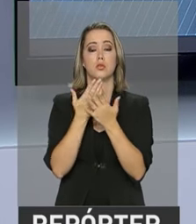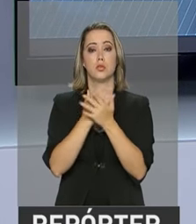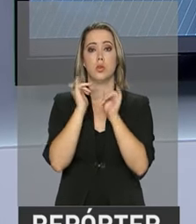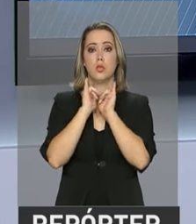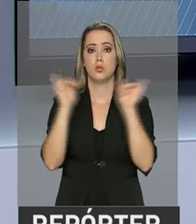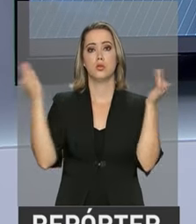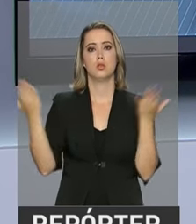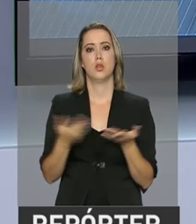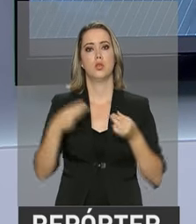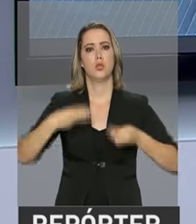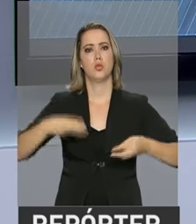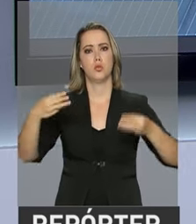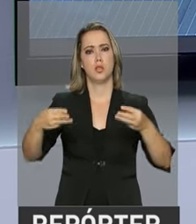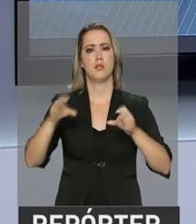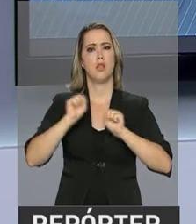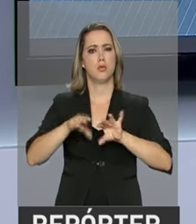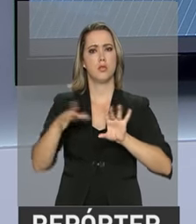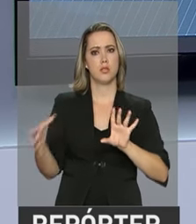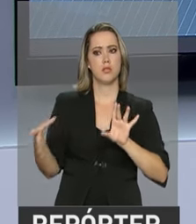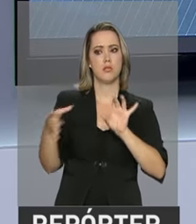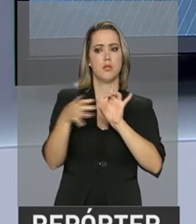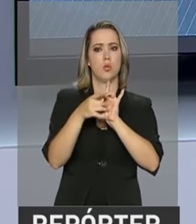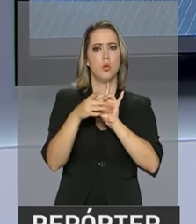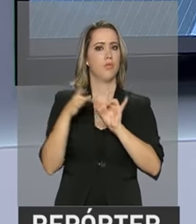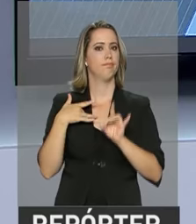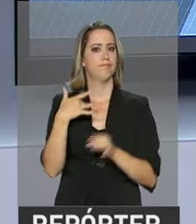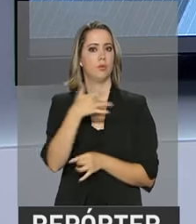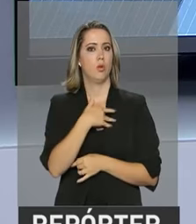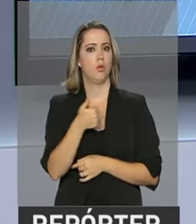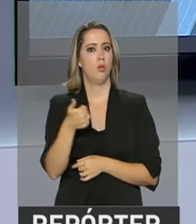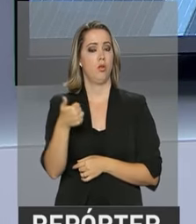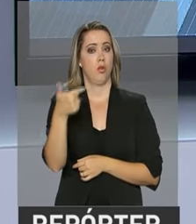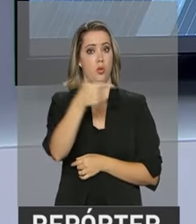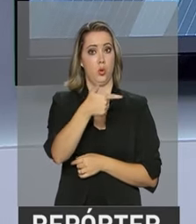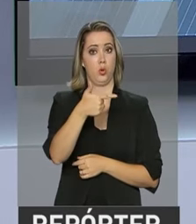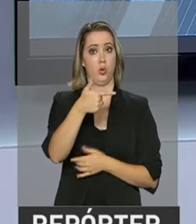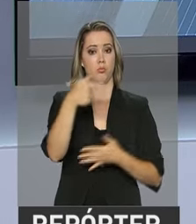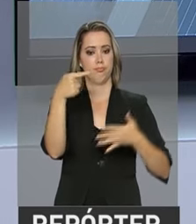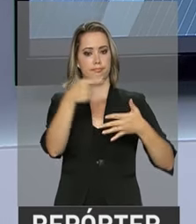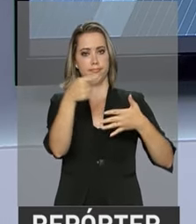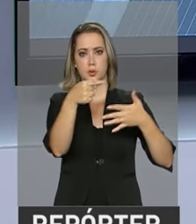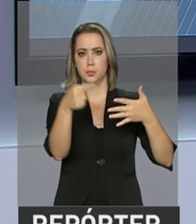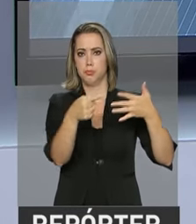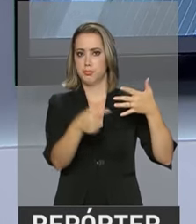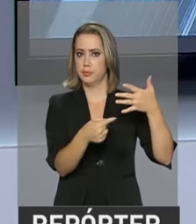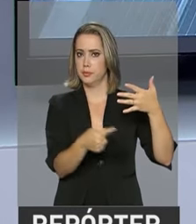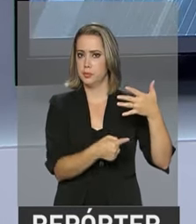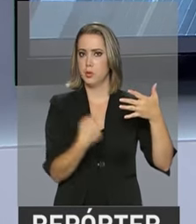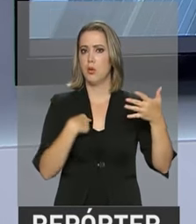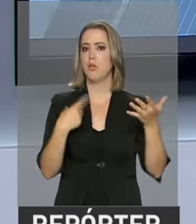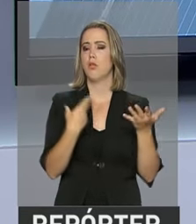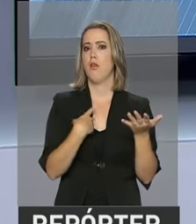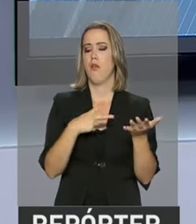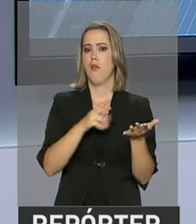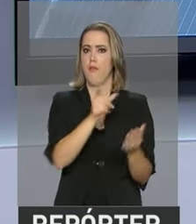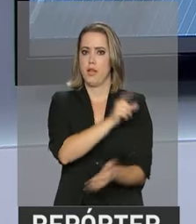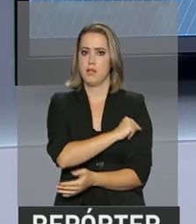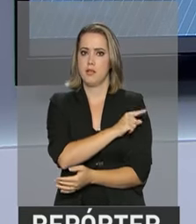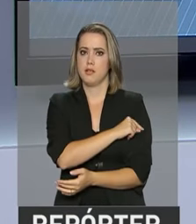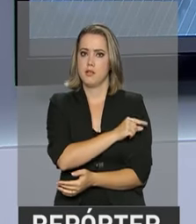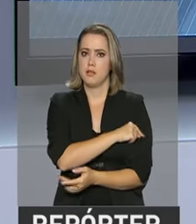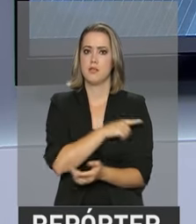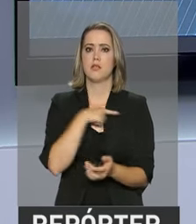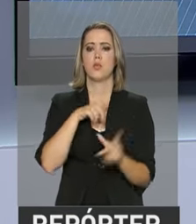Ministérios da Educação e da Saúde, estabelece 12 metas, como atualizar a caderneta de vacinação e reduzir os índices